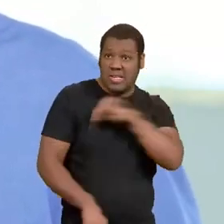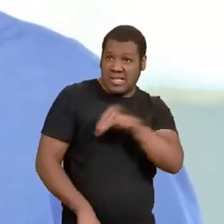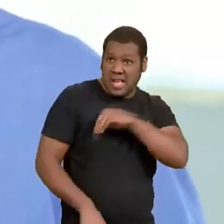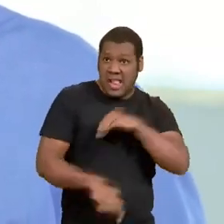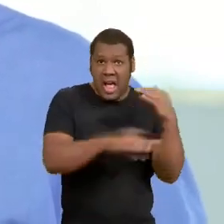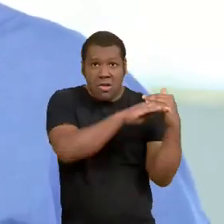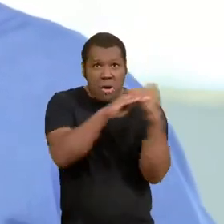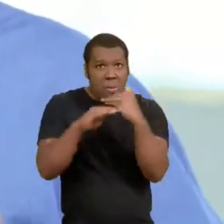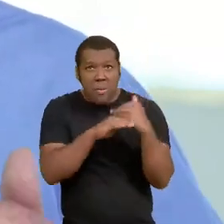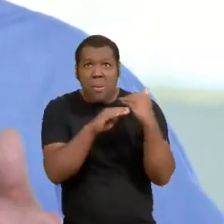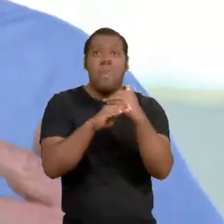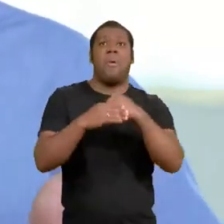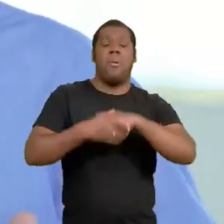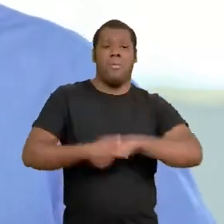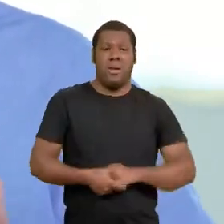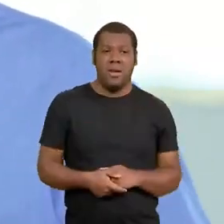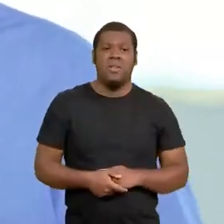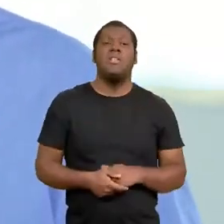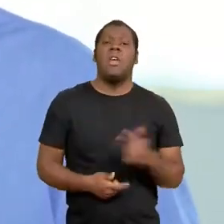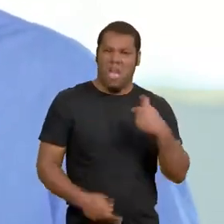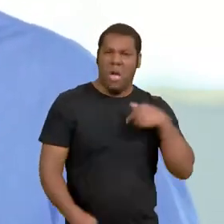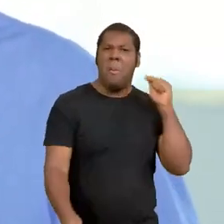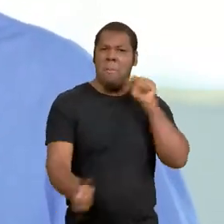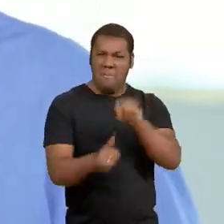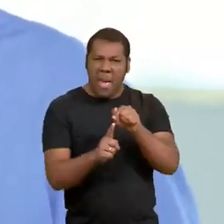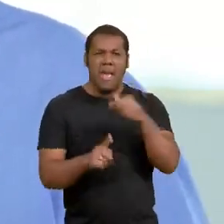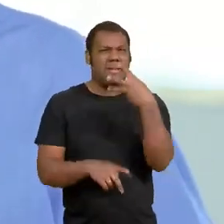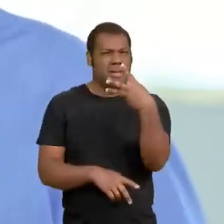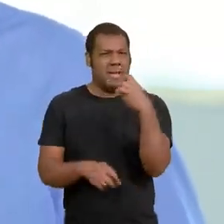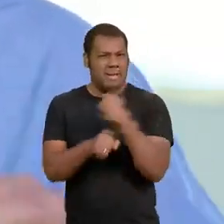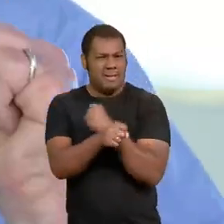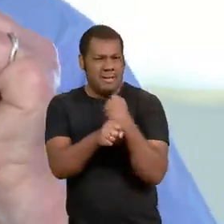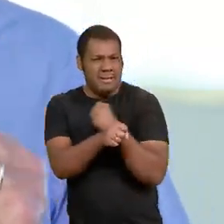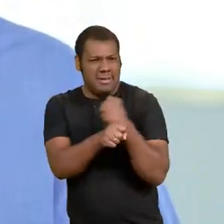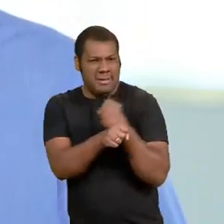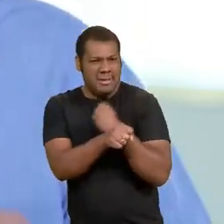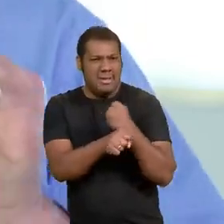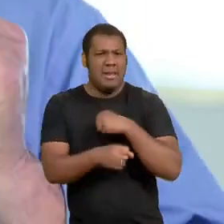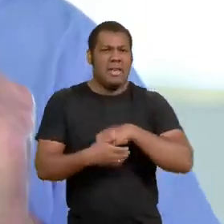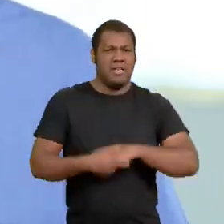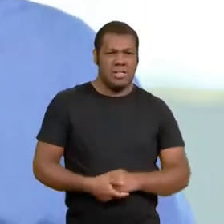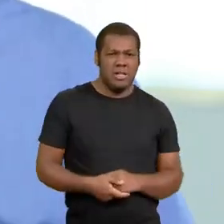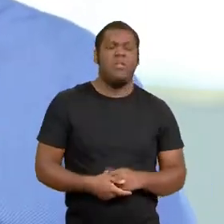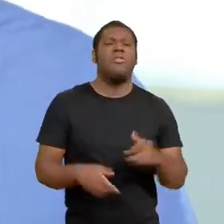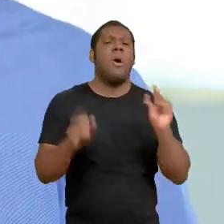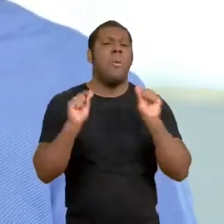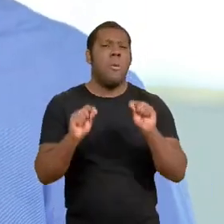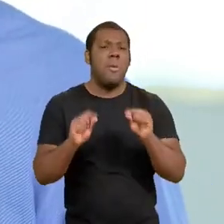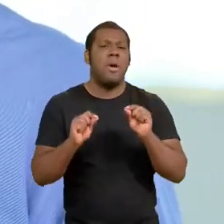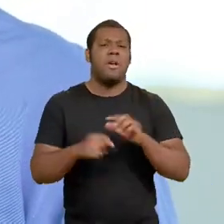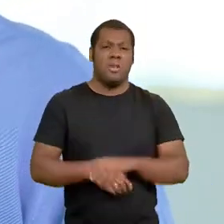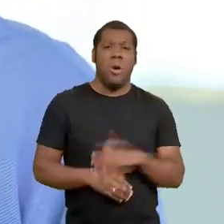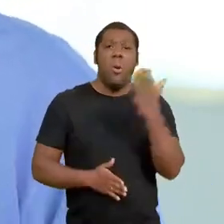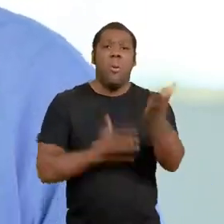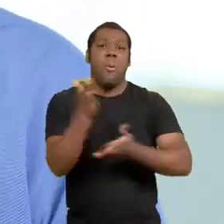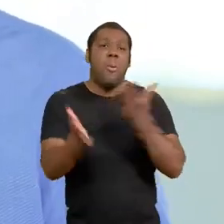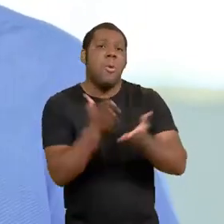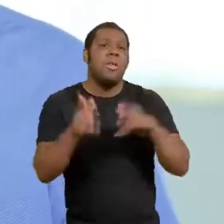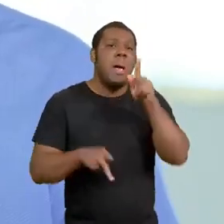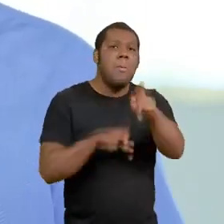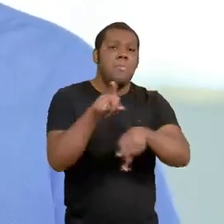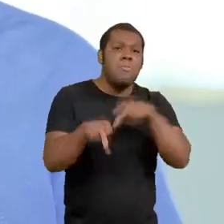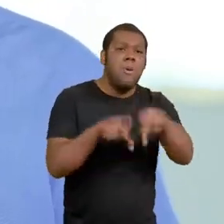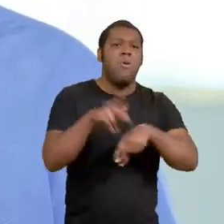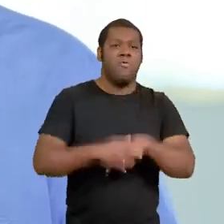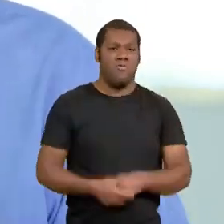para fazer aquilo que foi destruído apenas em 4 anos. Fazer cuidando do povo. A palavra correta é